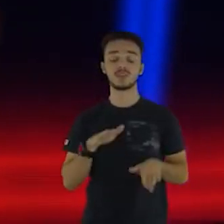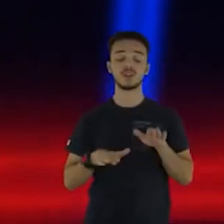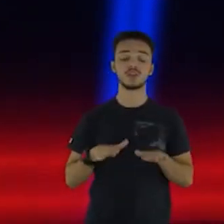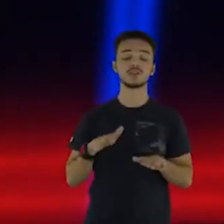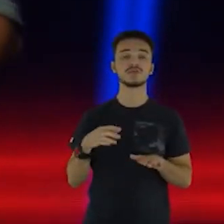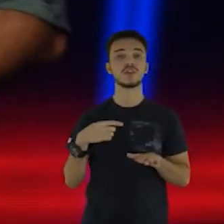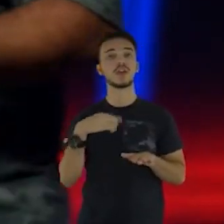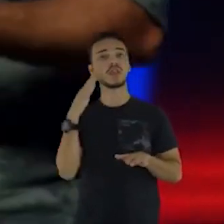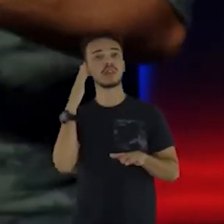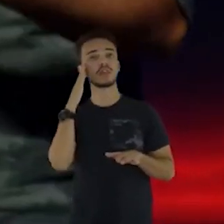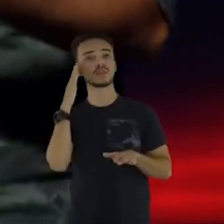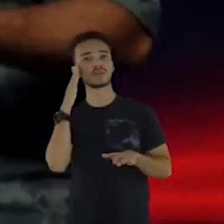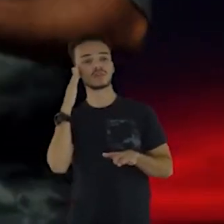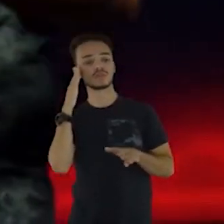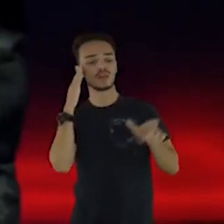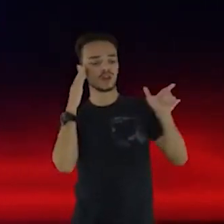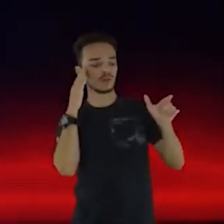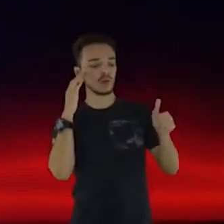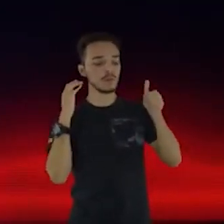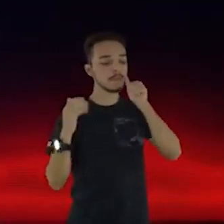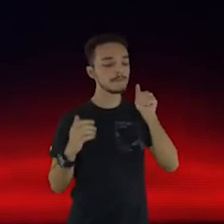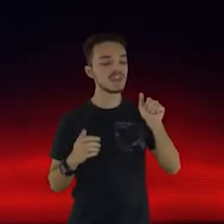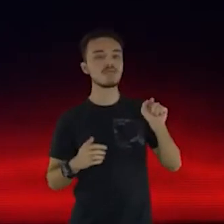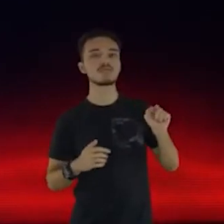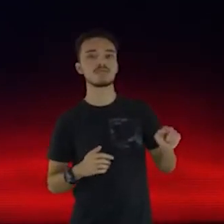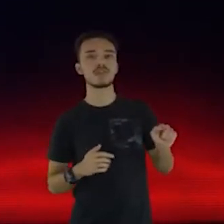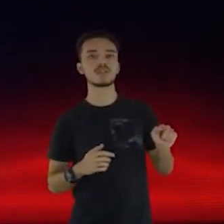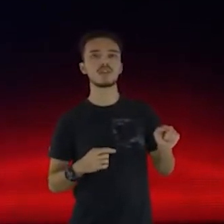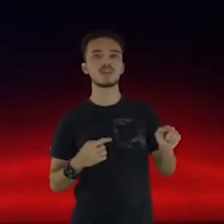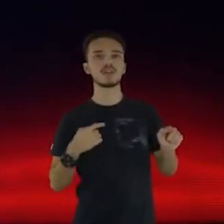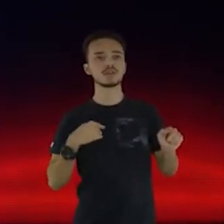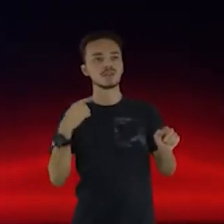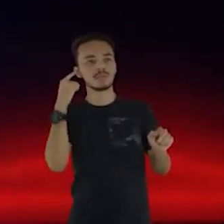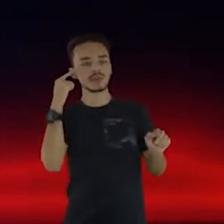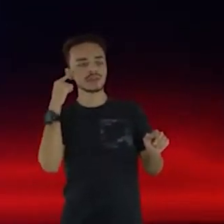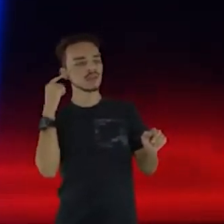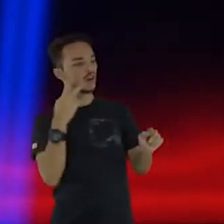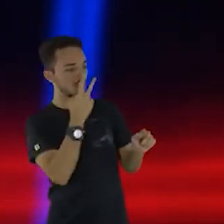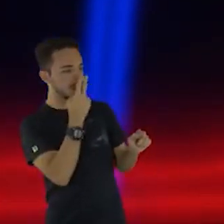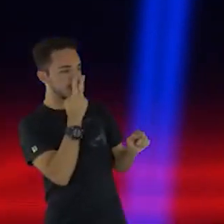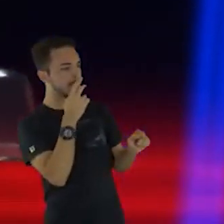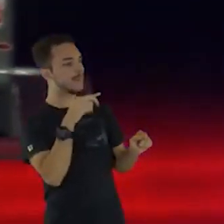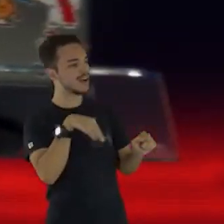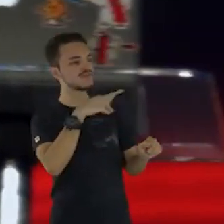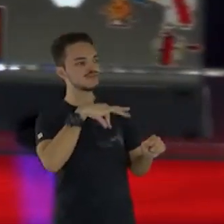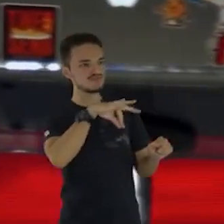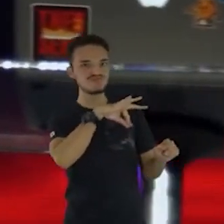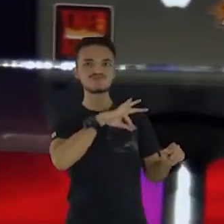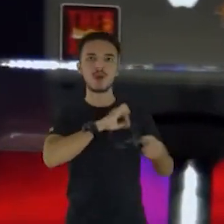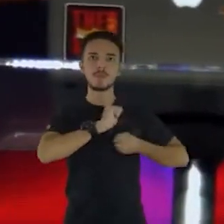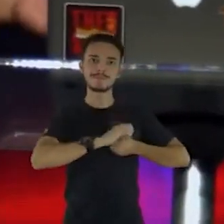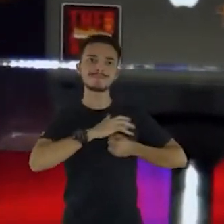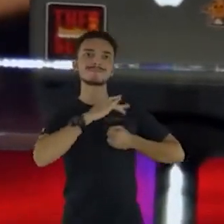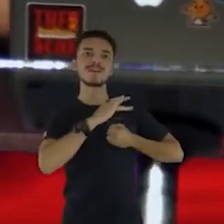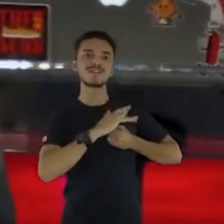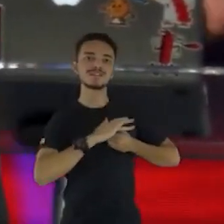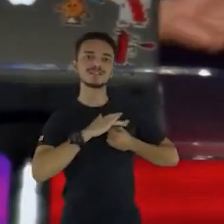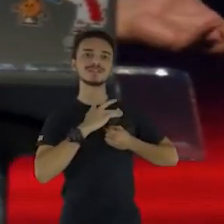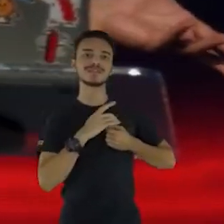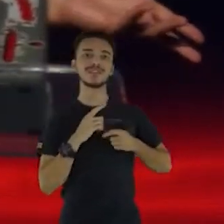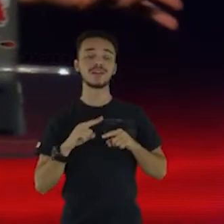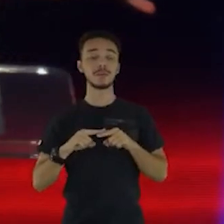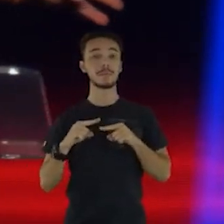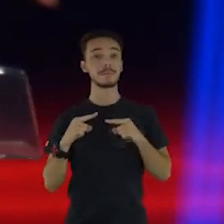que você pensa ser cheia do Espírito Santo e está se entregando para meninos na primeira vez que se encontra, ou meninos que